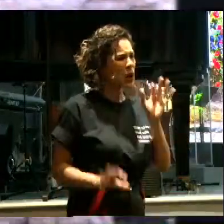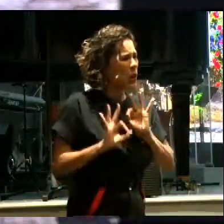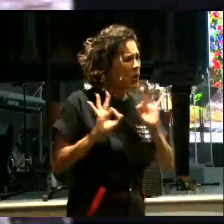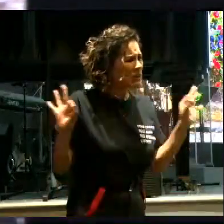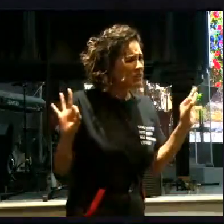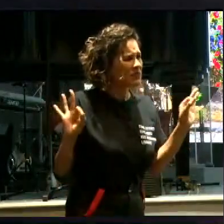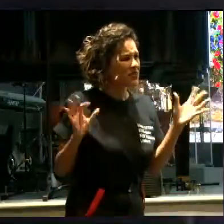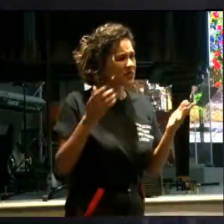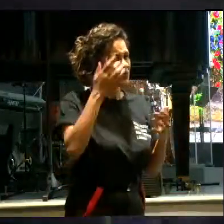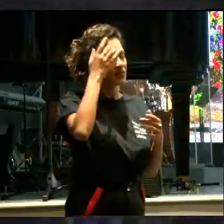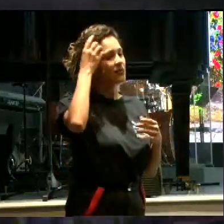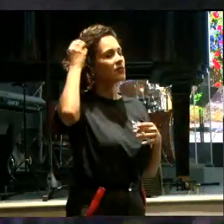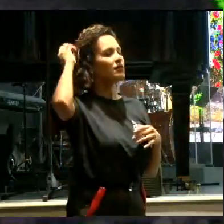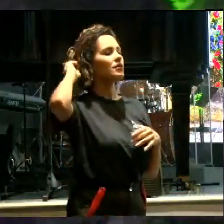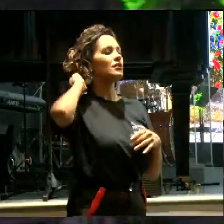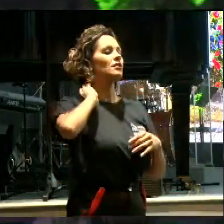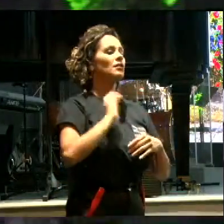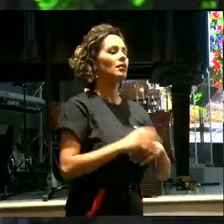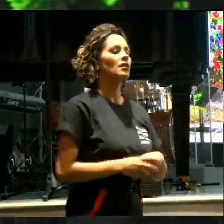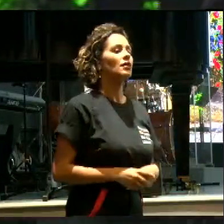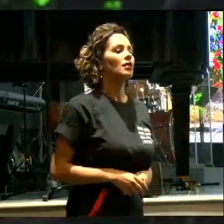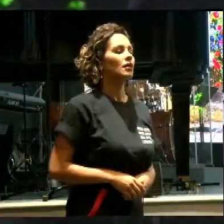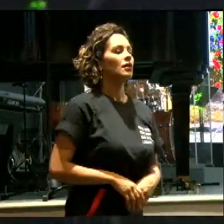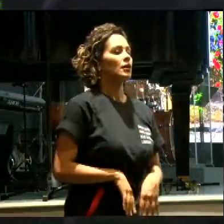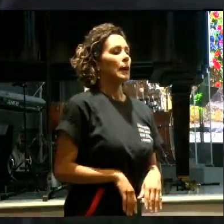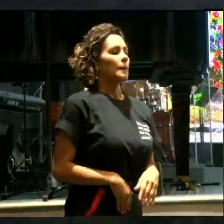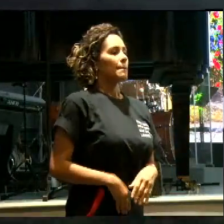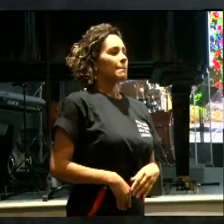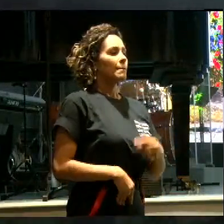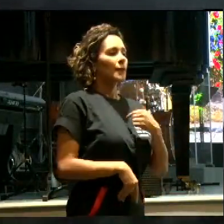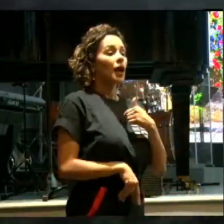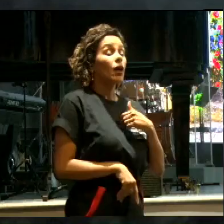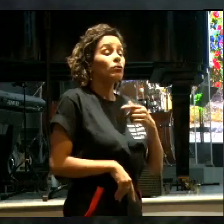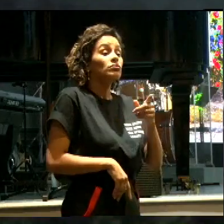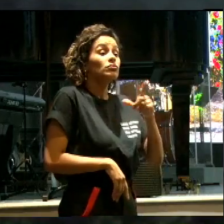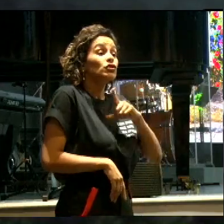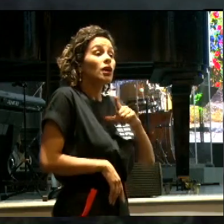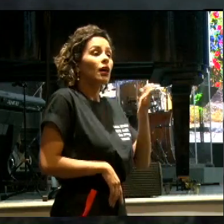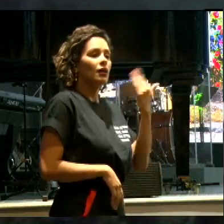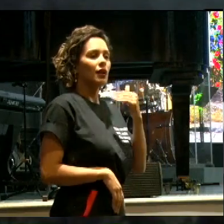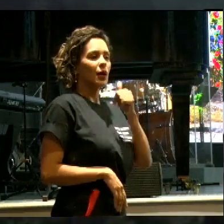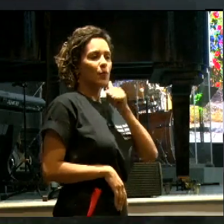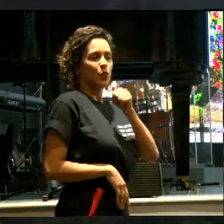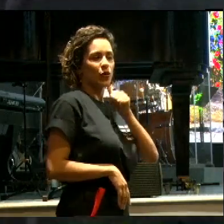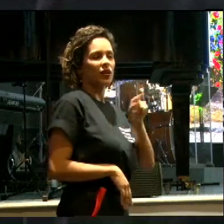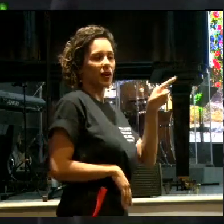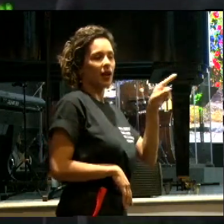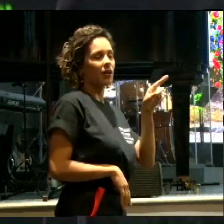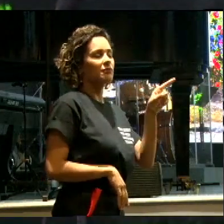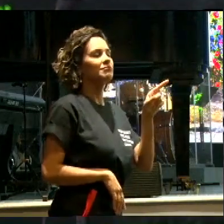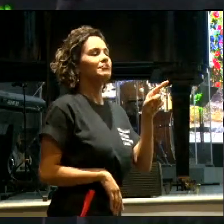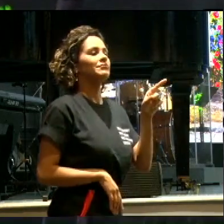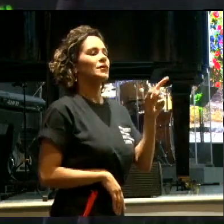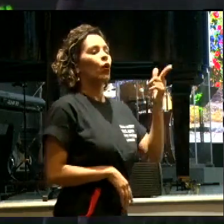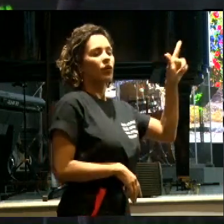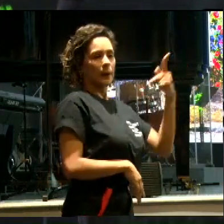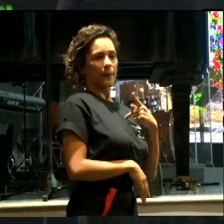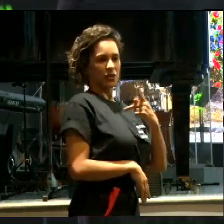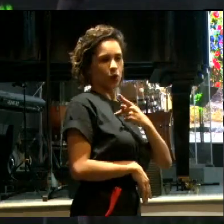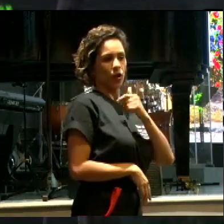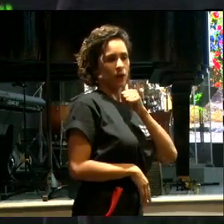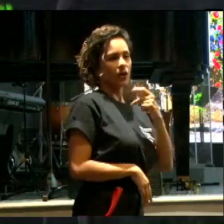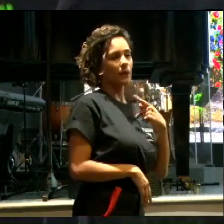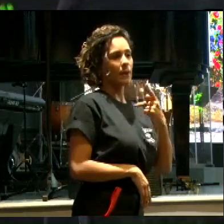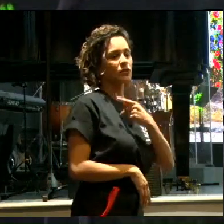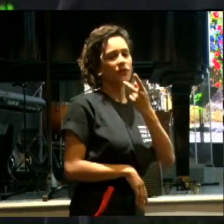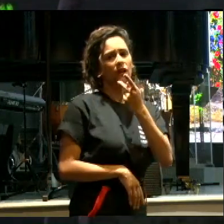era cão. E a Neidinha, esposa do Estevão Fernandes, ela fala assim: Mary,